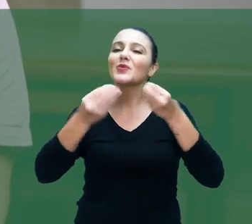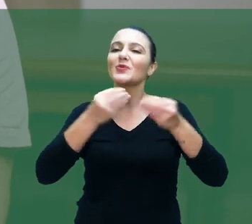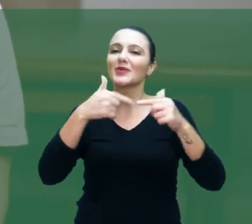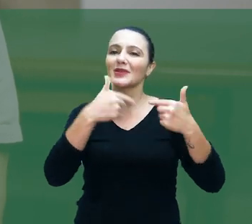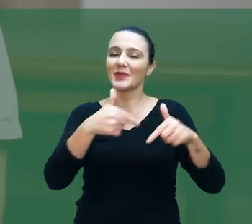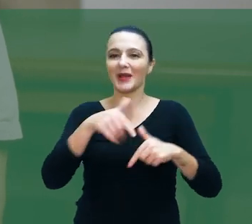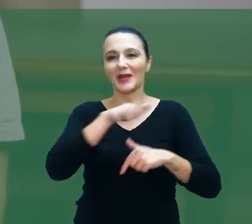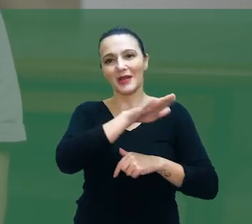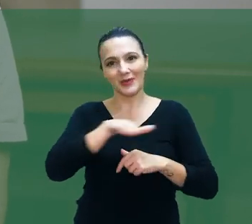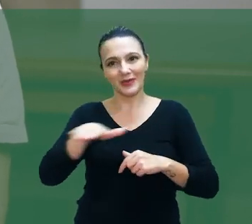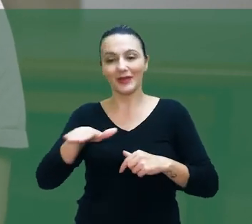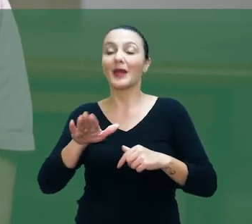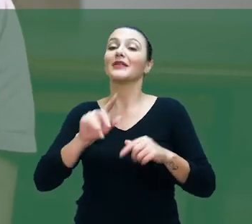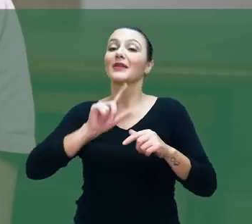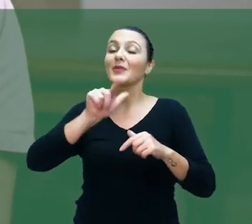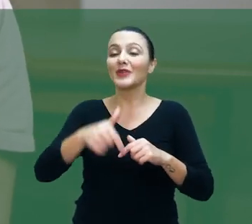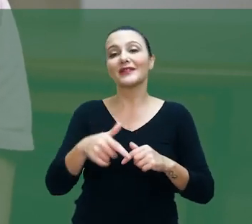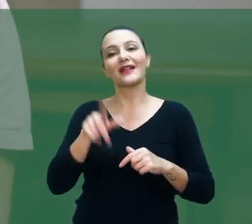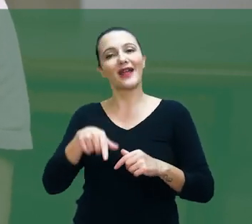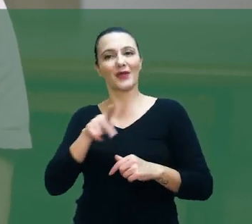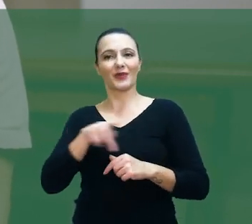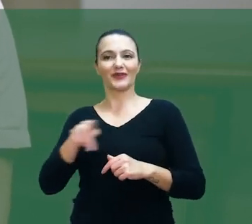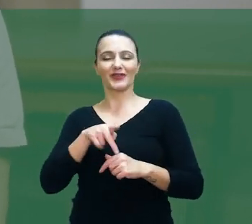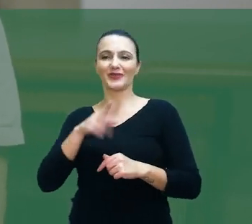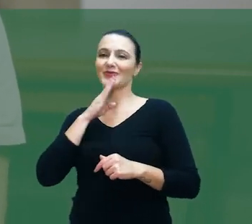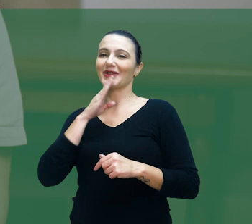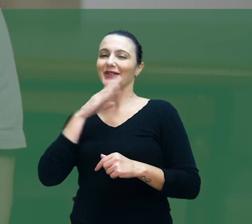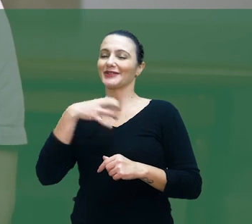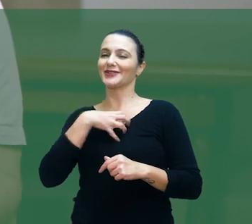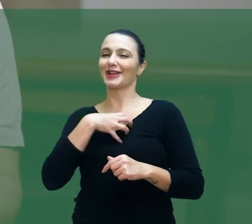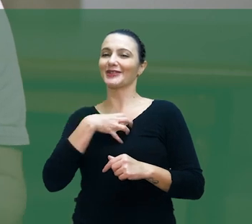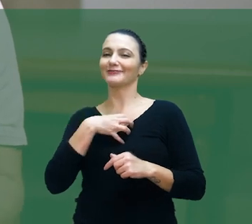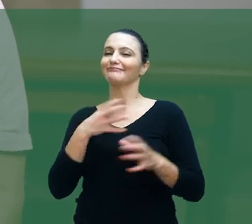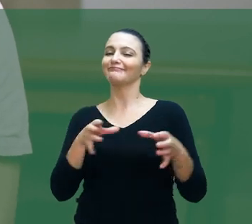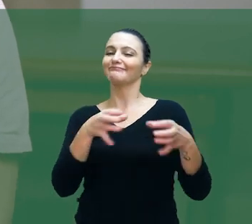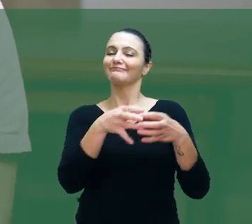alunos, e no final é o professor e a professora ali conhecendo sua turma como ninguém